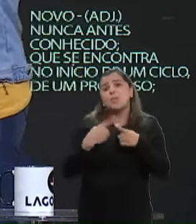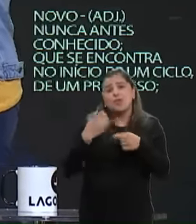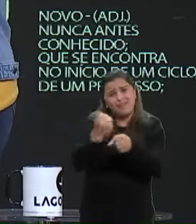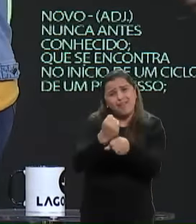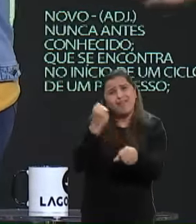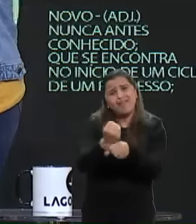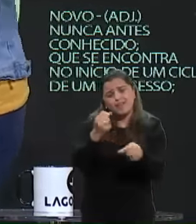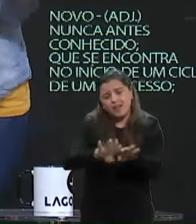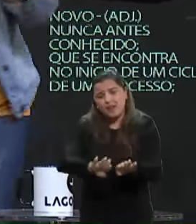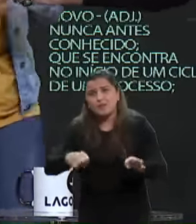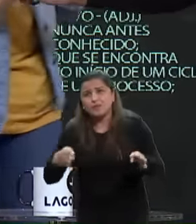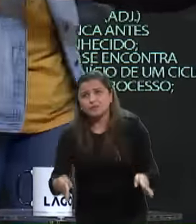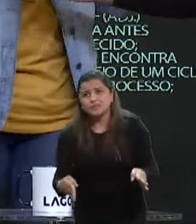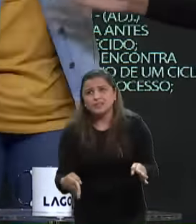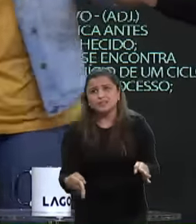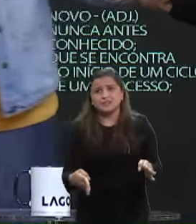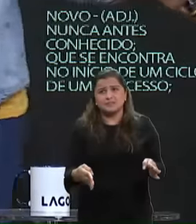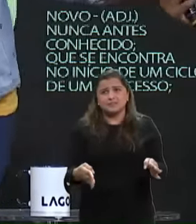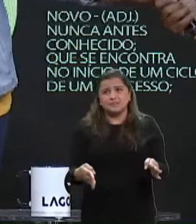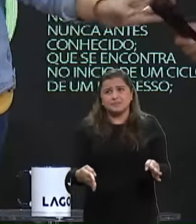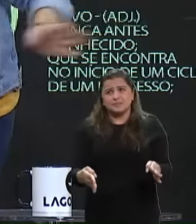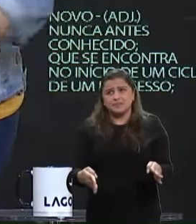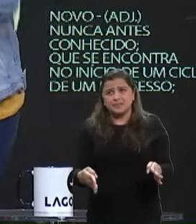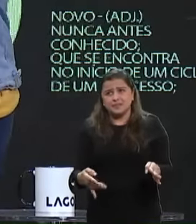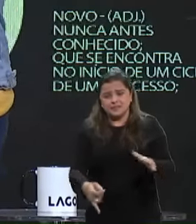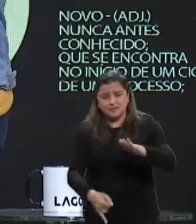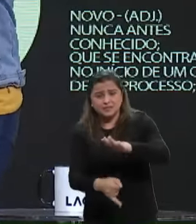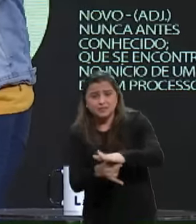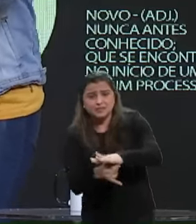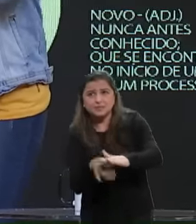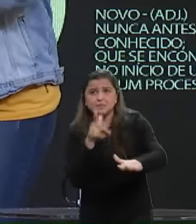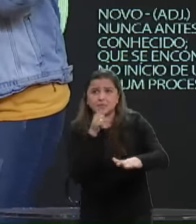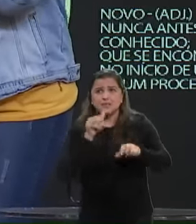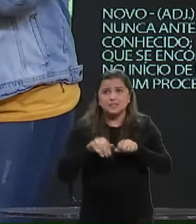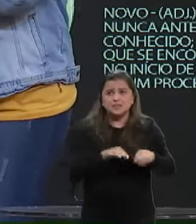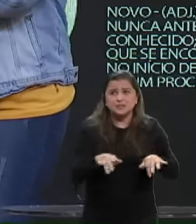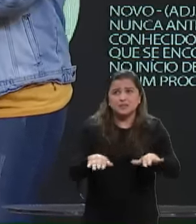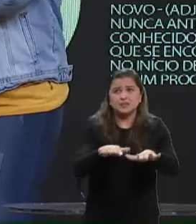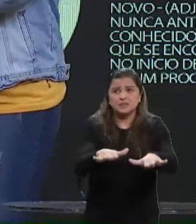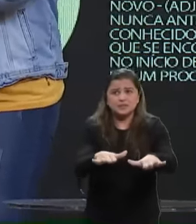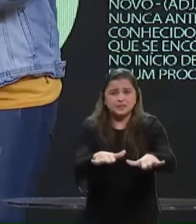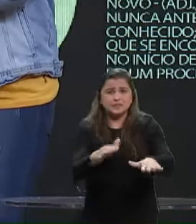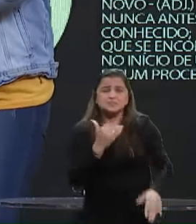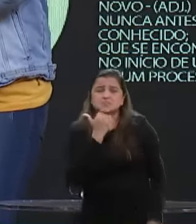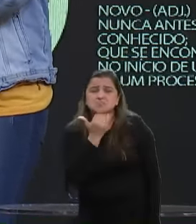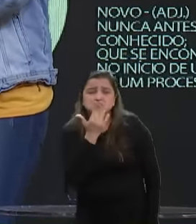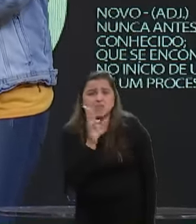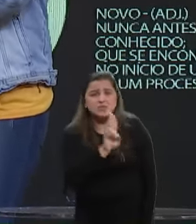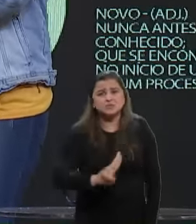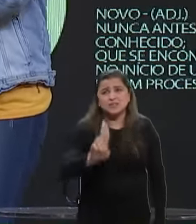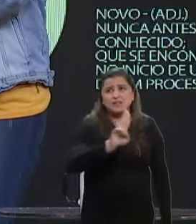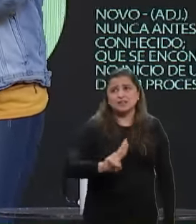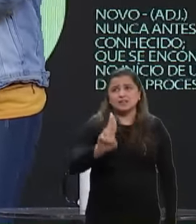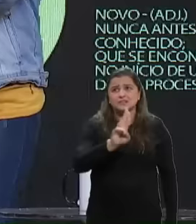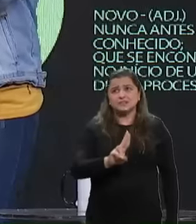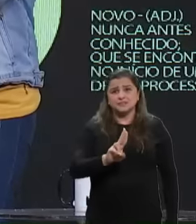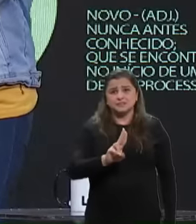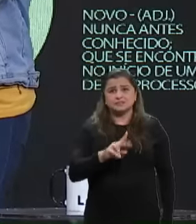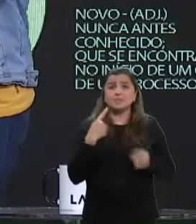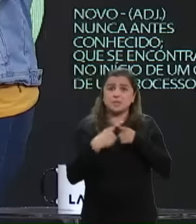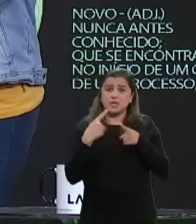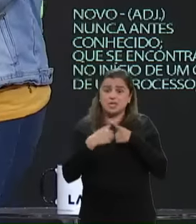Por que levantar um altar debaixo do rio se ninguém vai usar? Porque